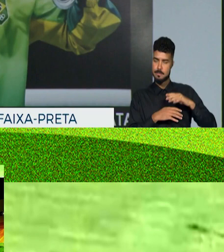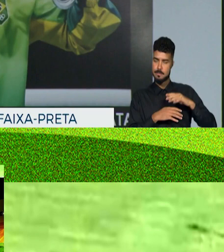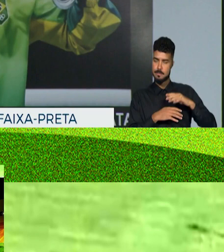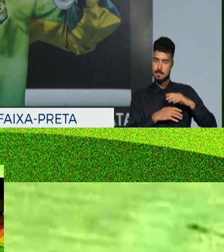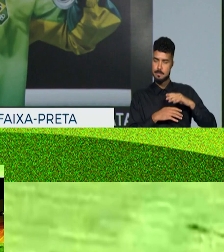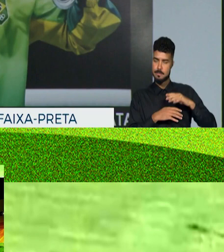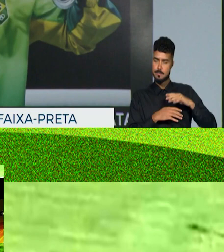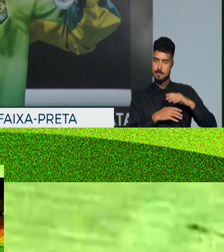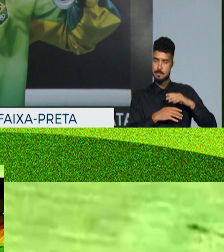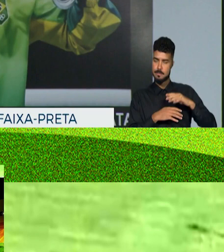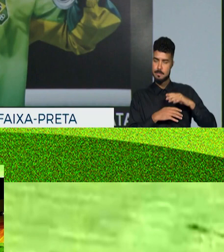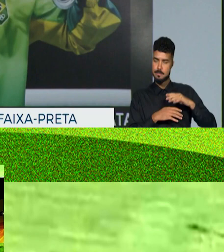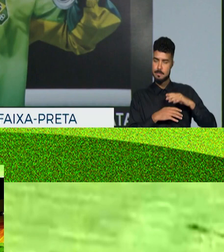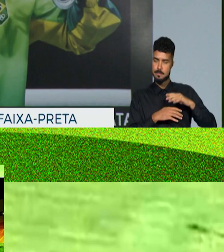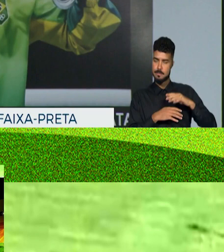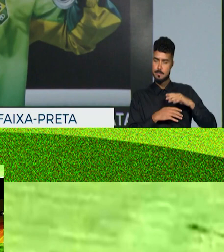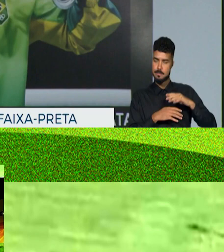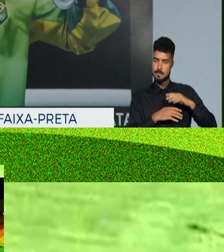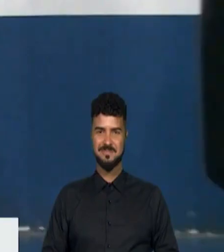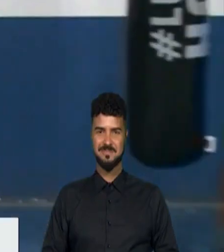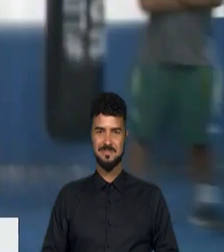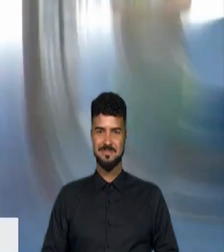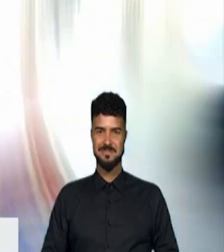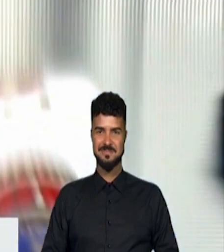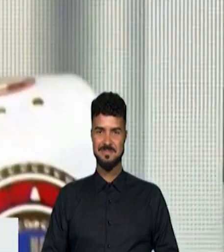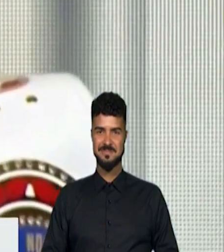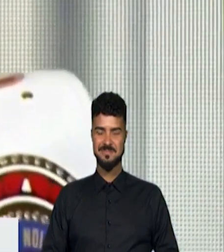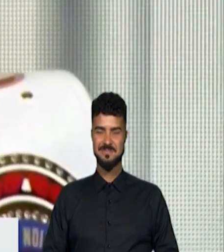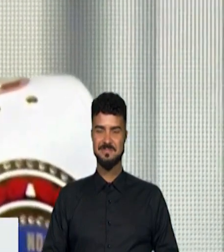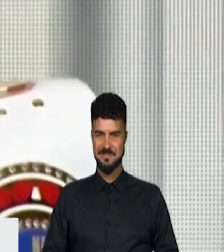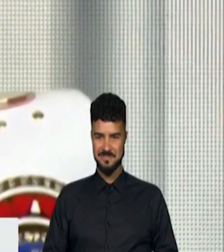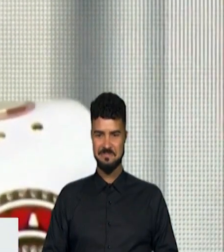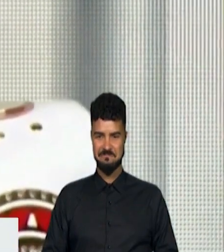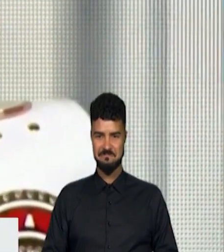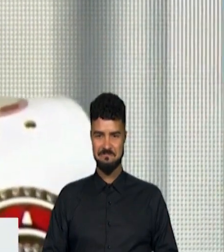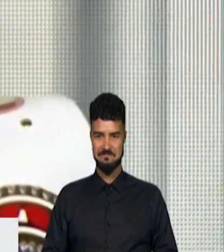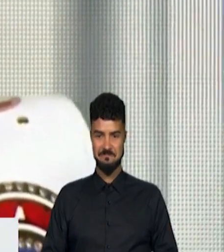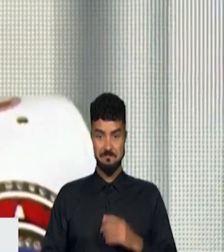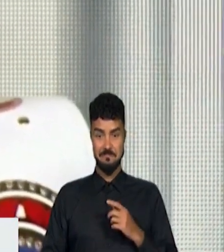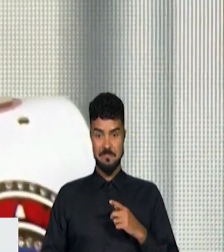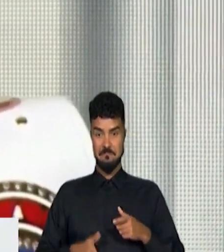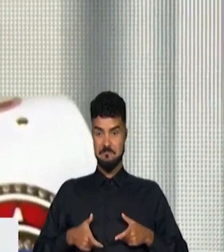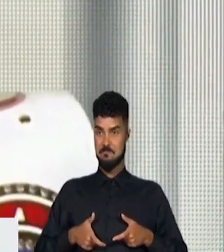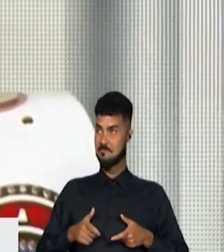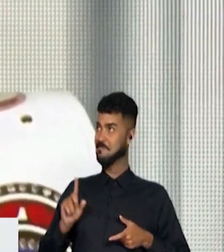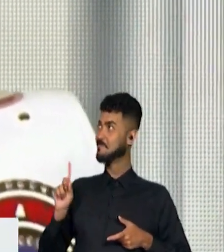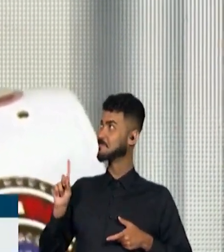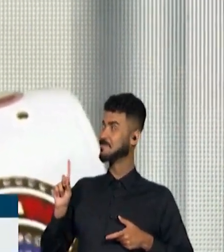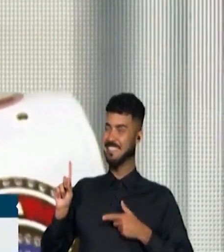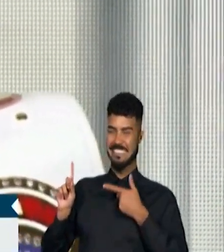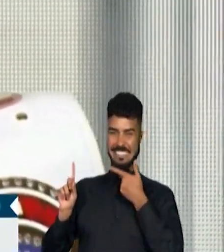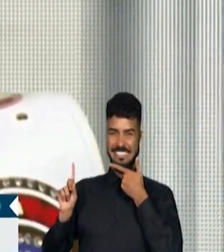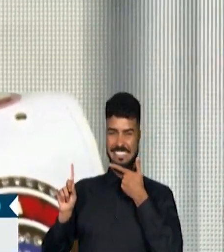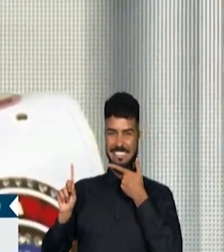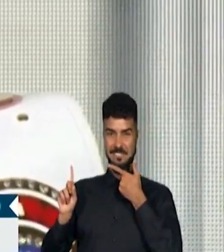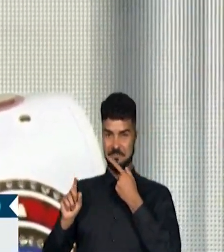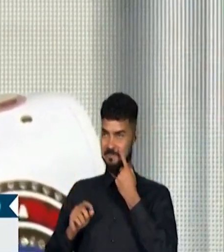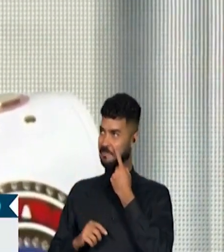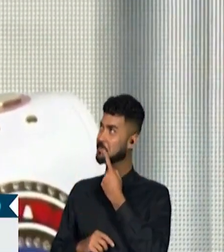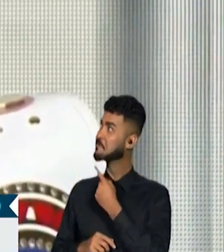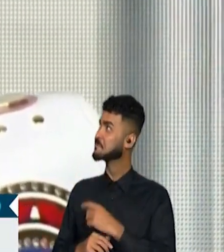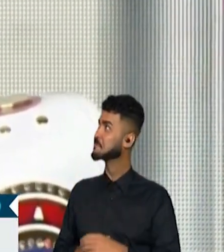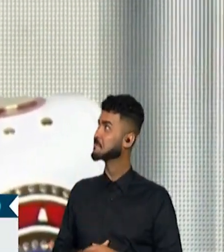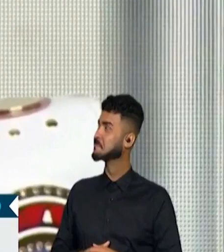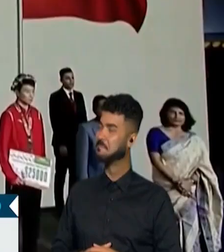em 2024. Vamos conferir. Medalha no peito, sorriso no rosto. Por mais que a cena